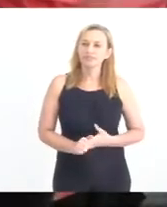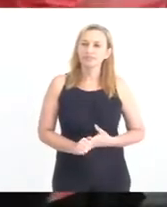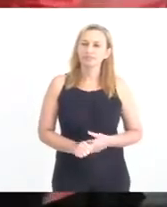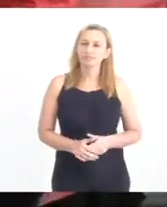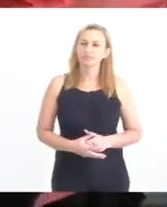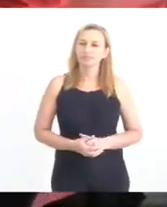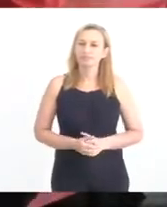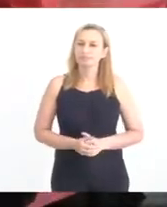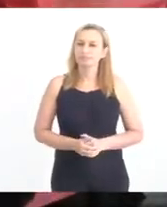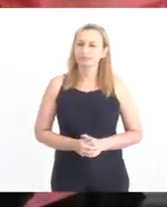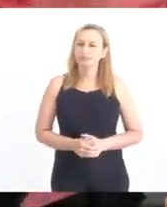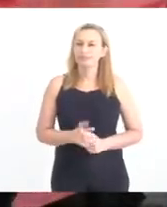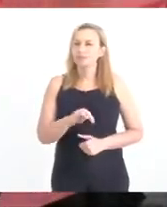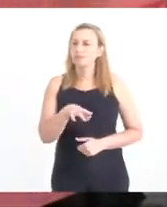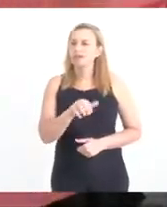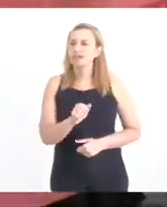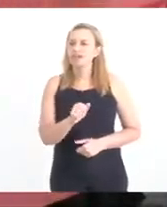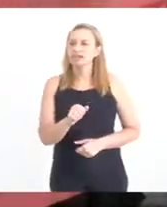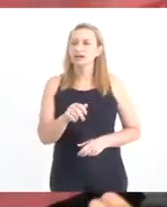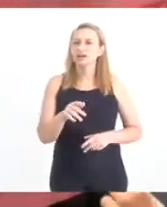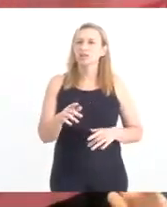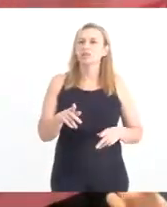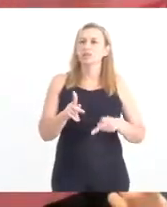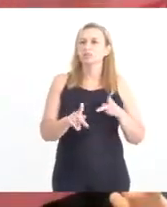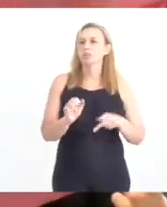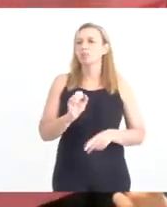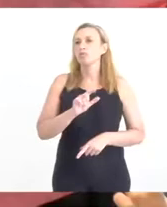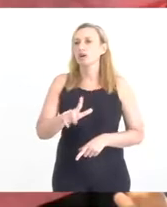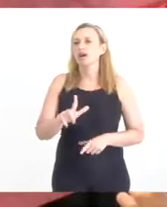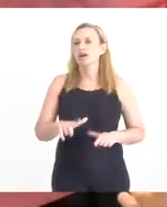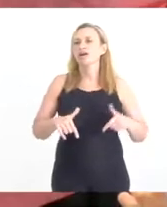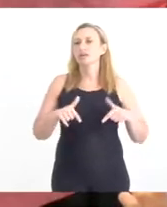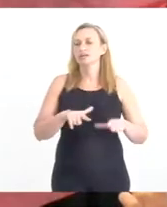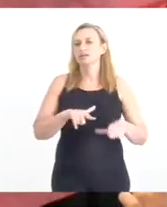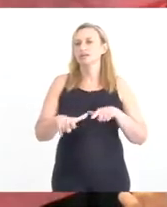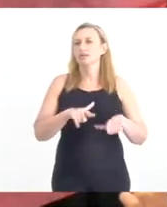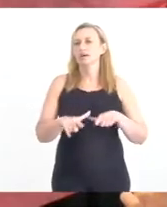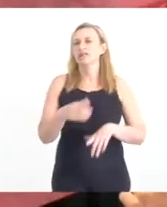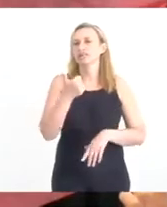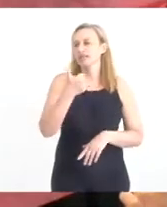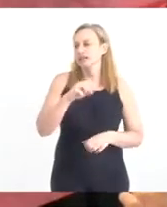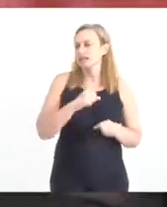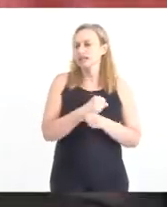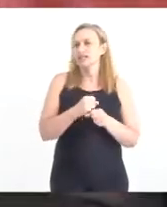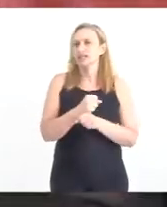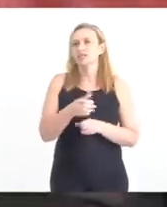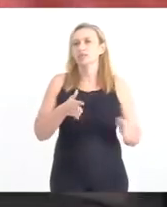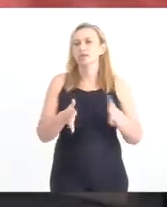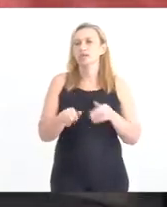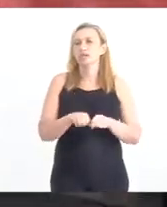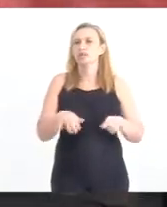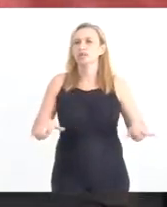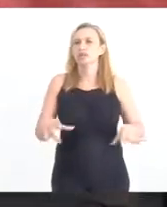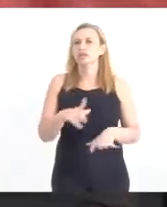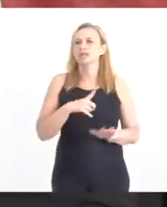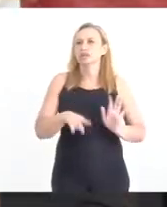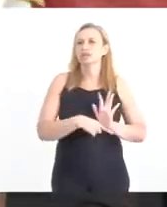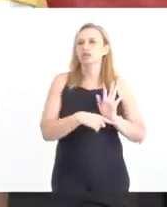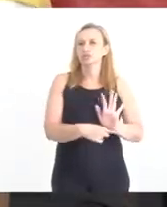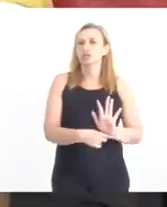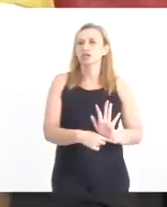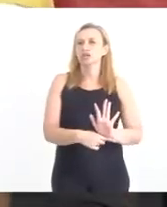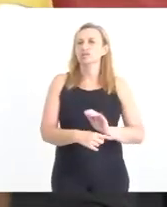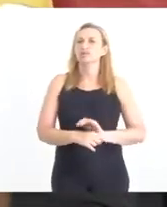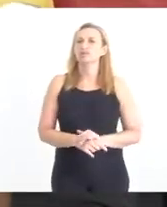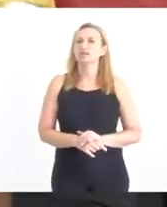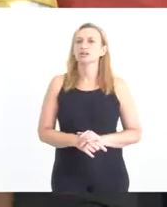e as brigadas populares atua há 10 anos trabalhando na base durante a pandemia tem ajudado as